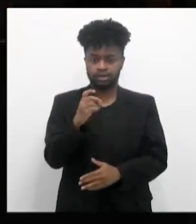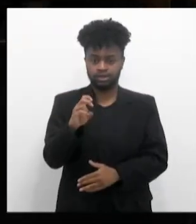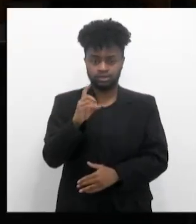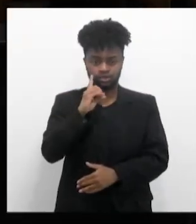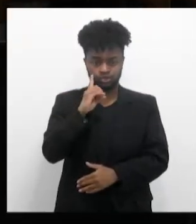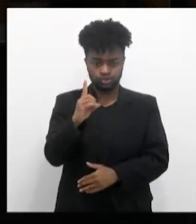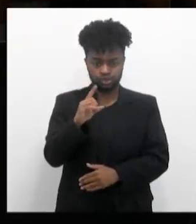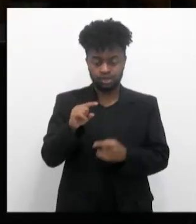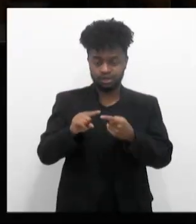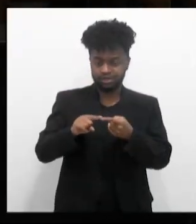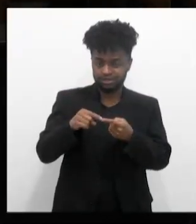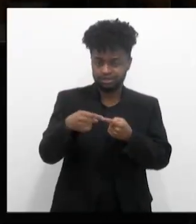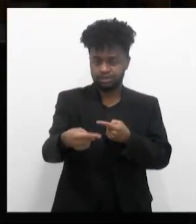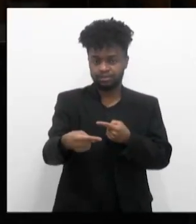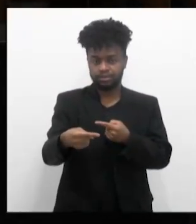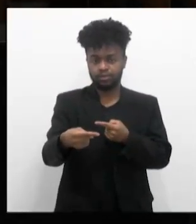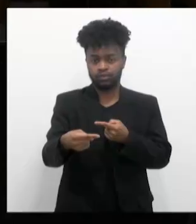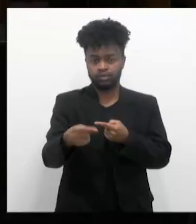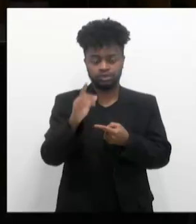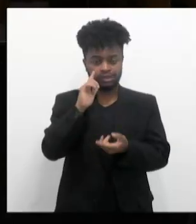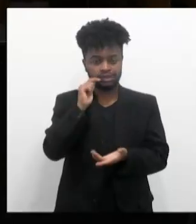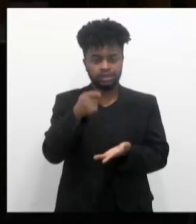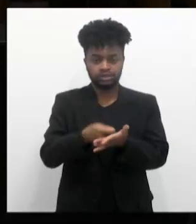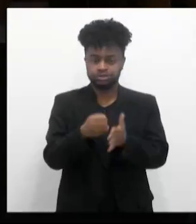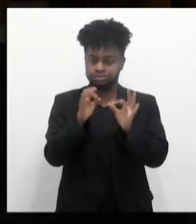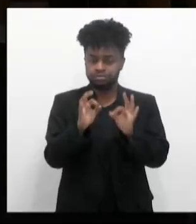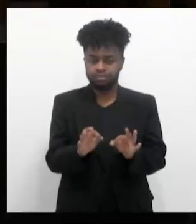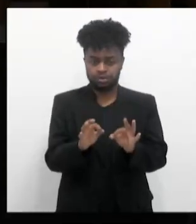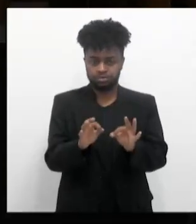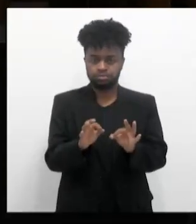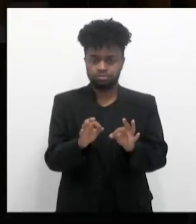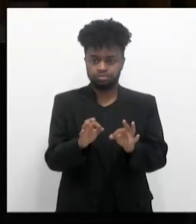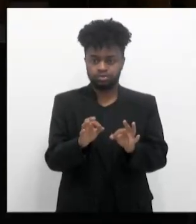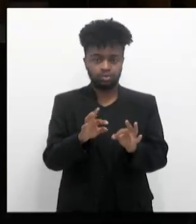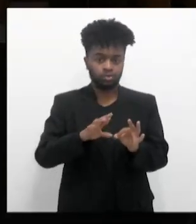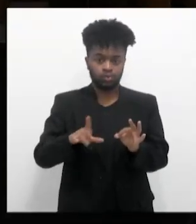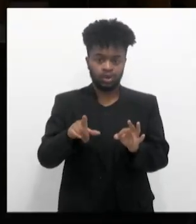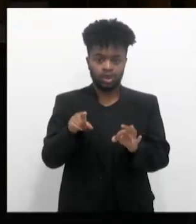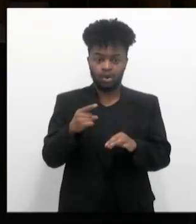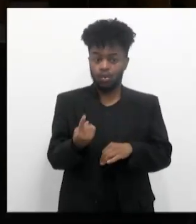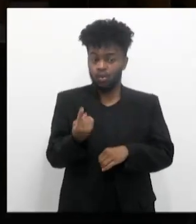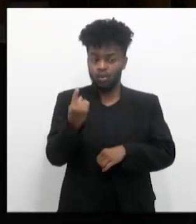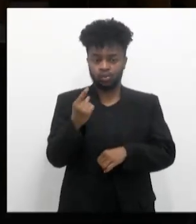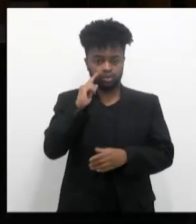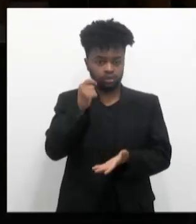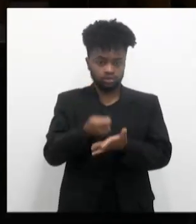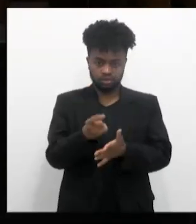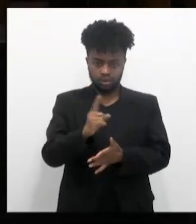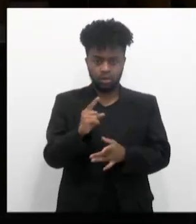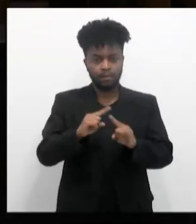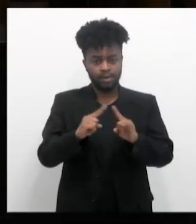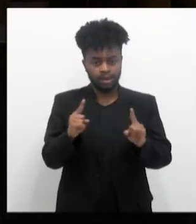para depois ser decidido no mérito, aí não mais monocraticamente, mas de forma coletiva